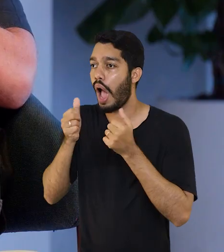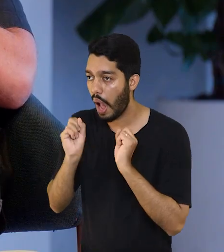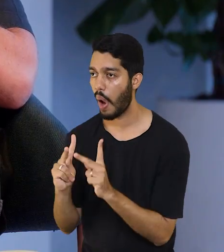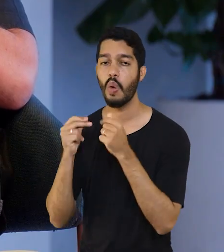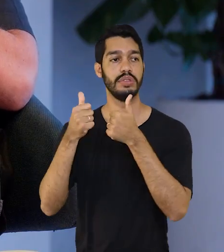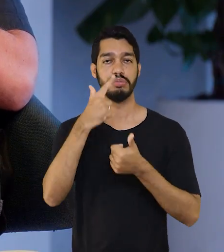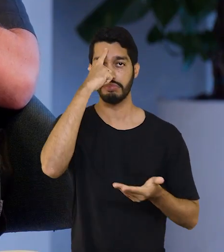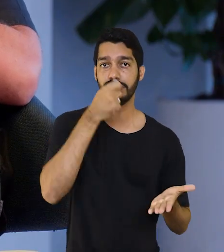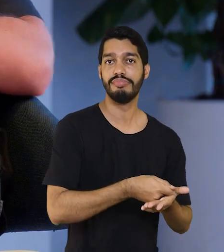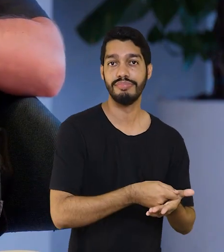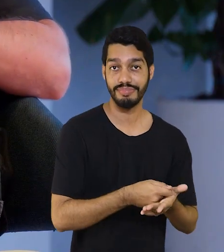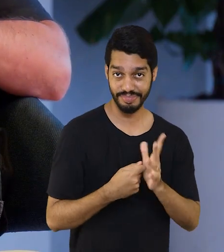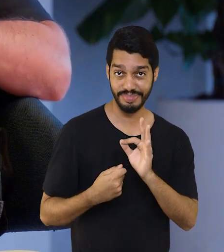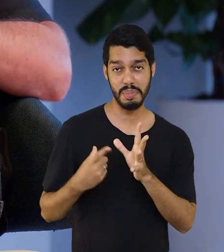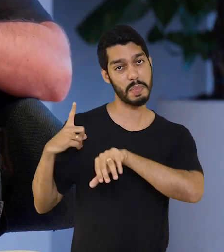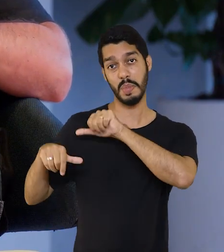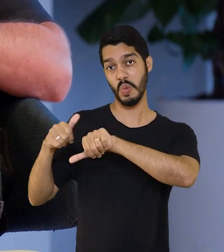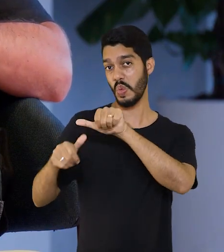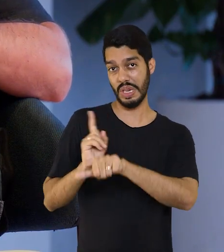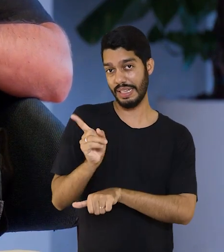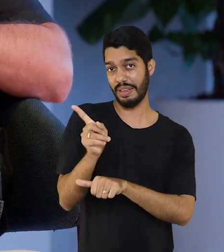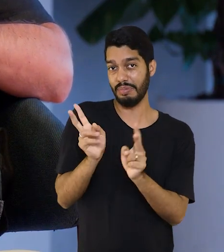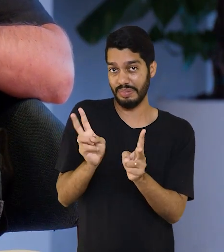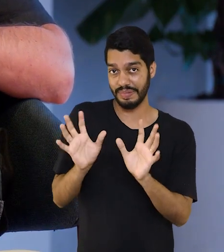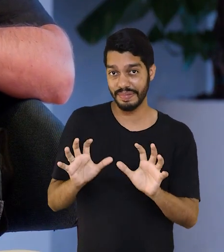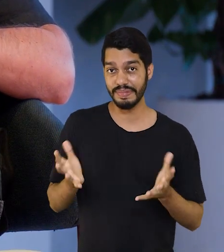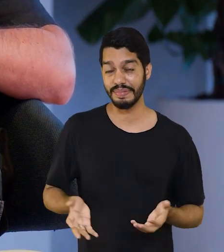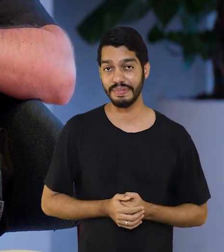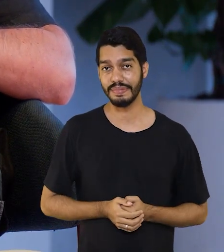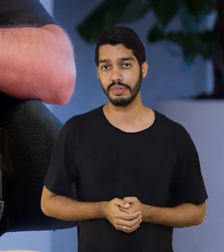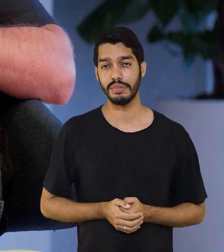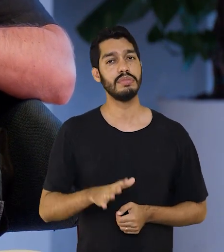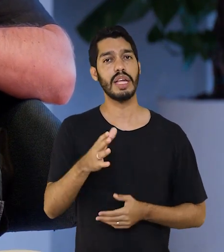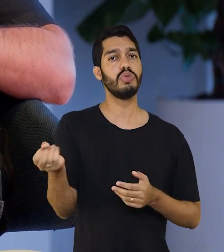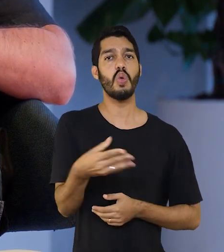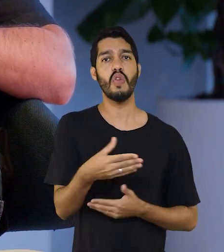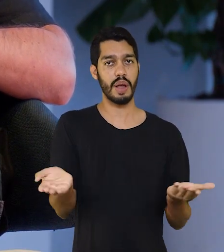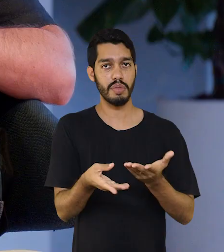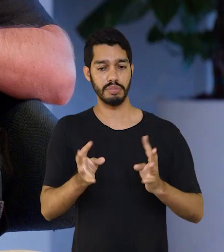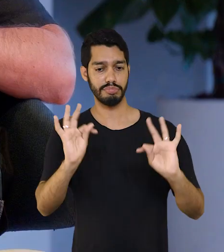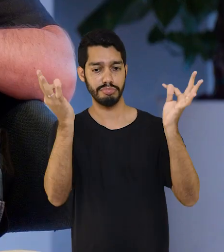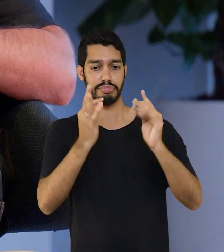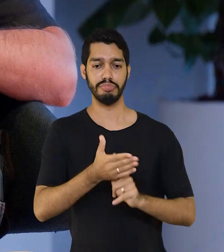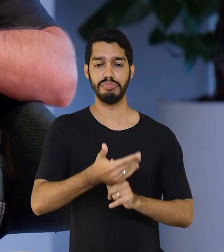me informar para conseguir tomar uma decisão mais bem informado, certo? Então, isso não